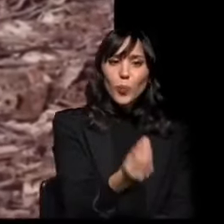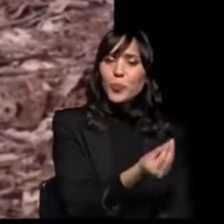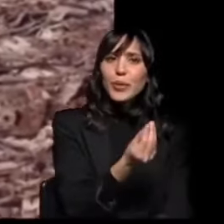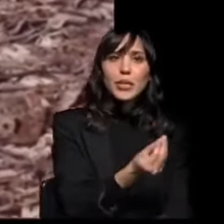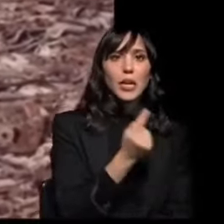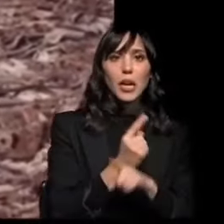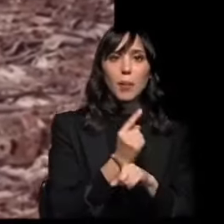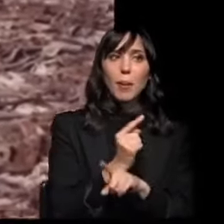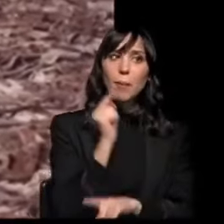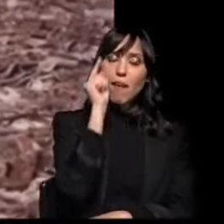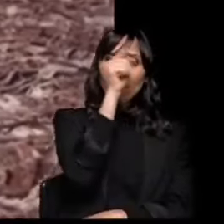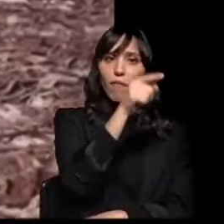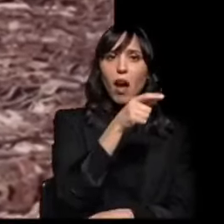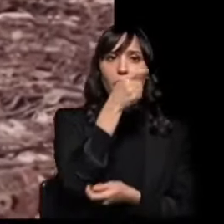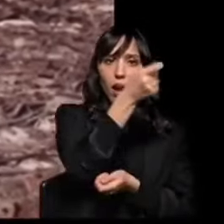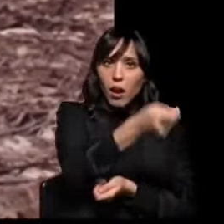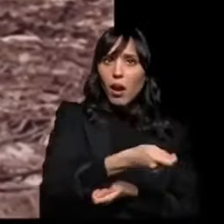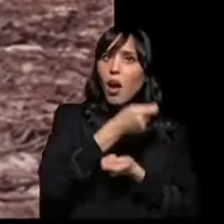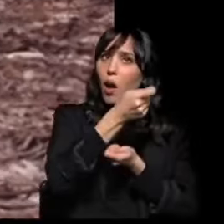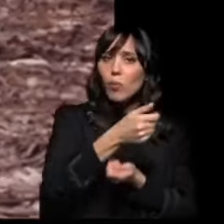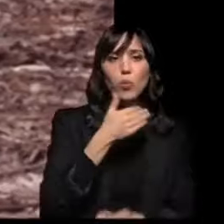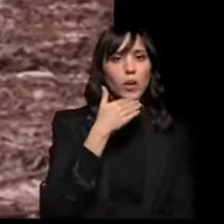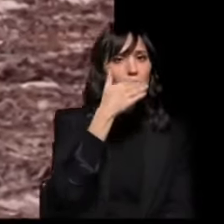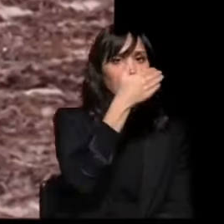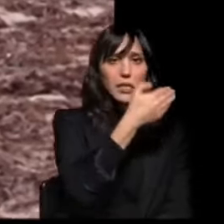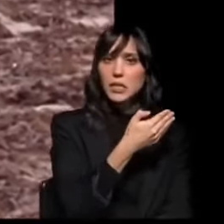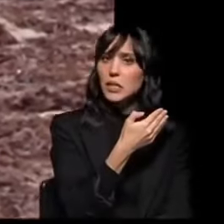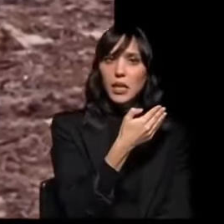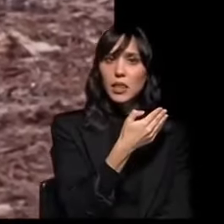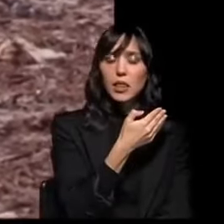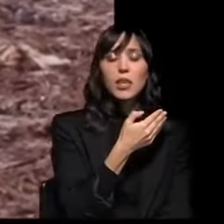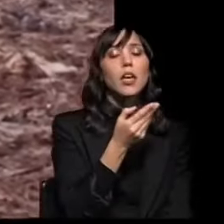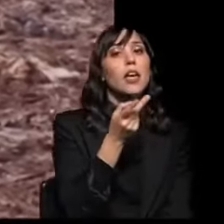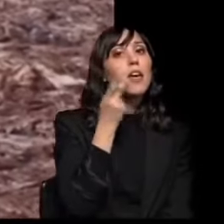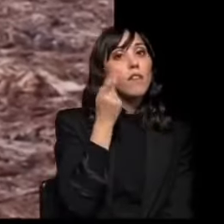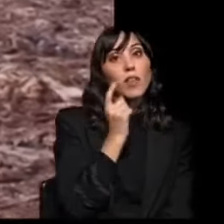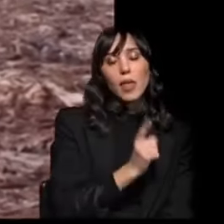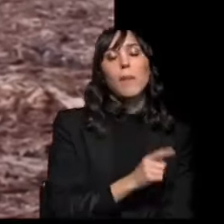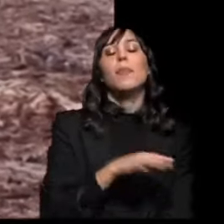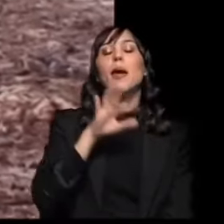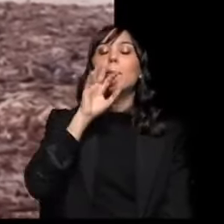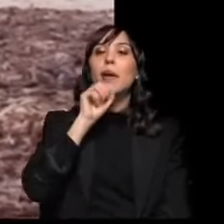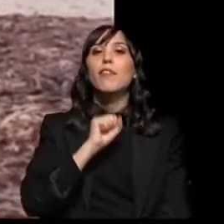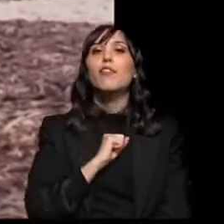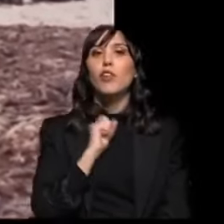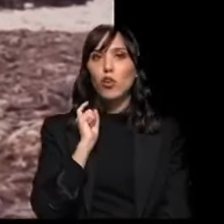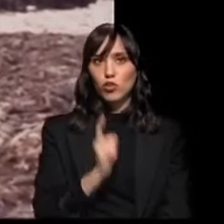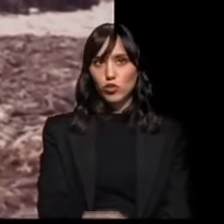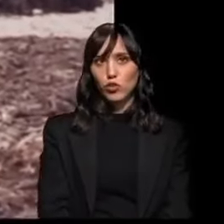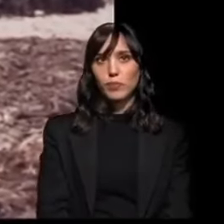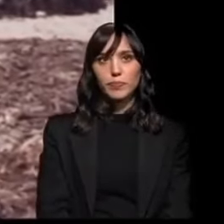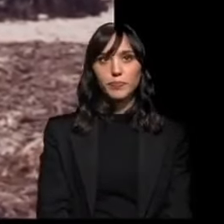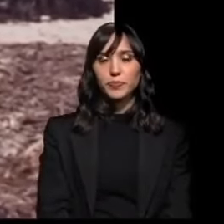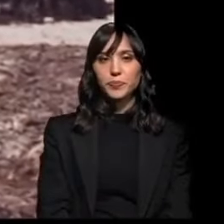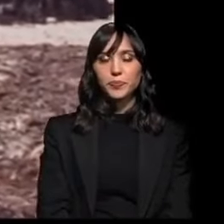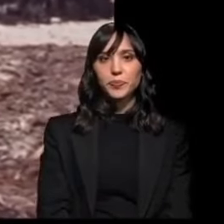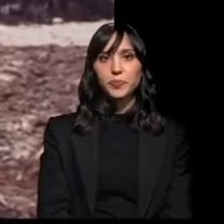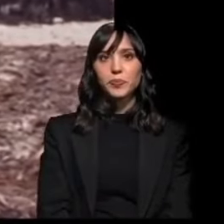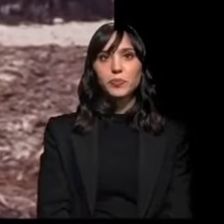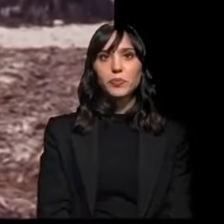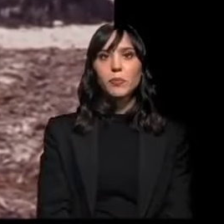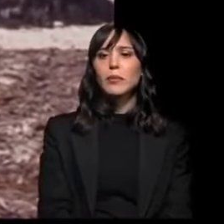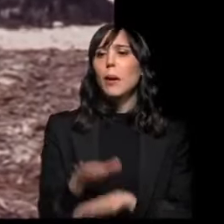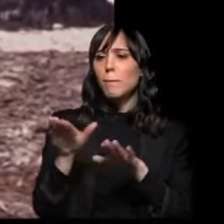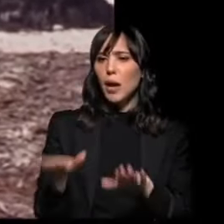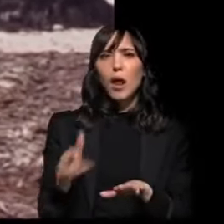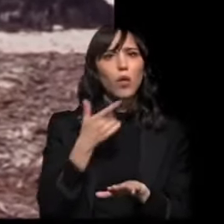para o campo com 7 anos de idade. E nós tínhamos uma vida, a minha mãe era assim. Não podia haver ninguém sossegado,